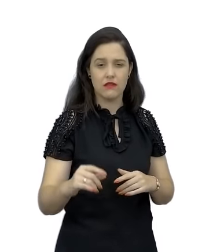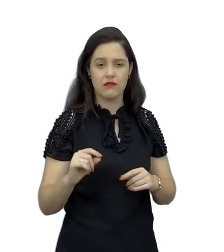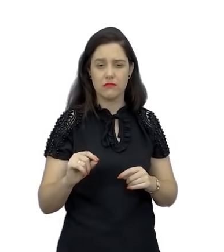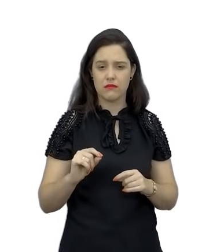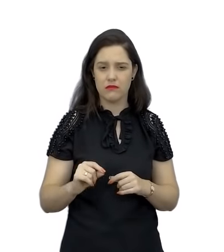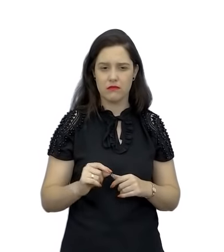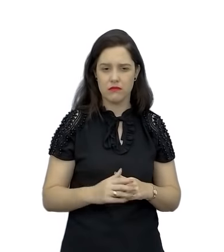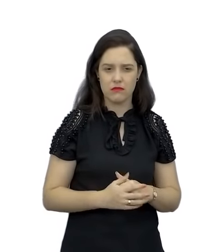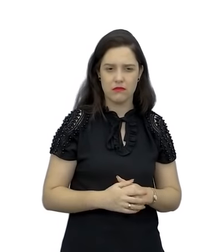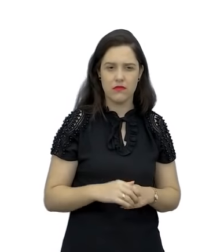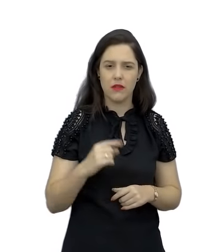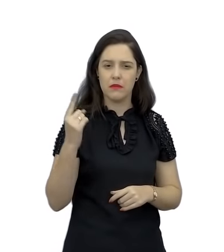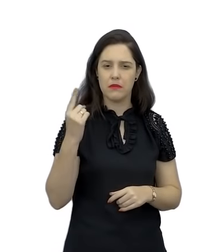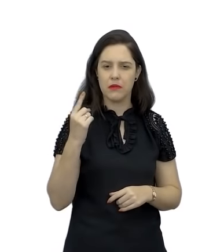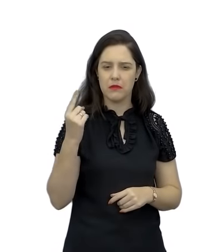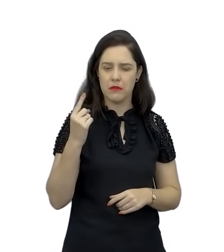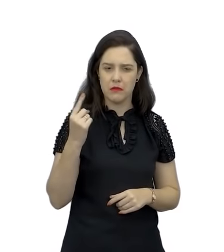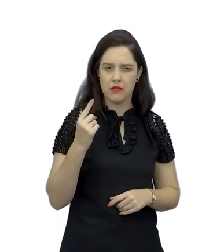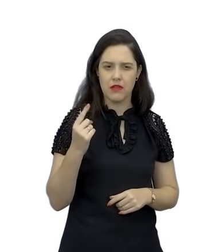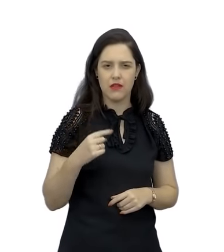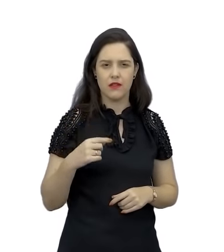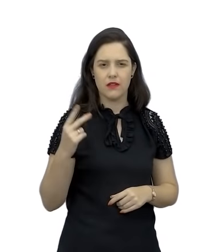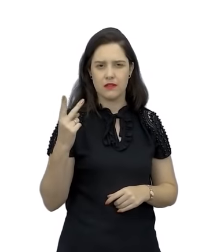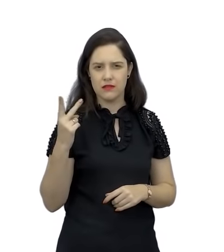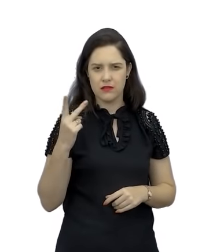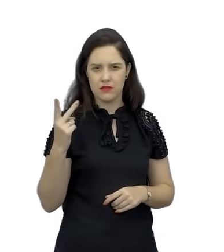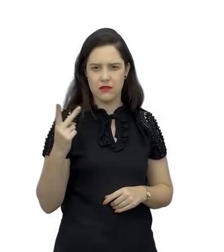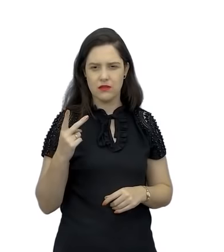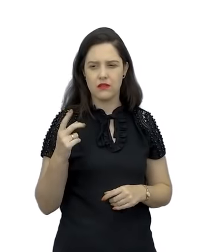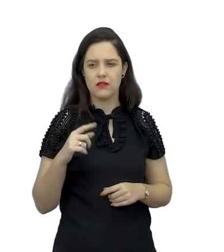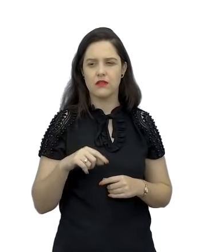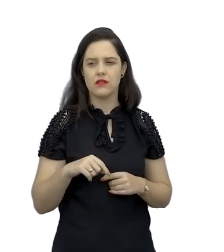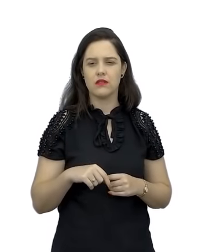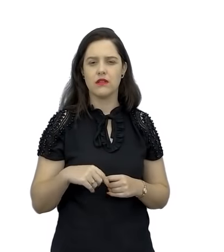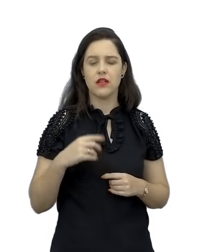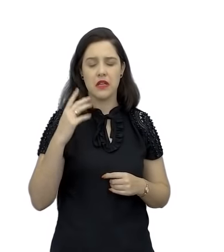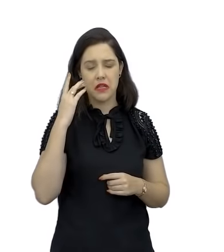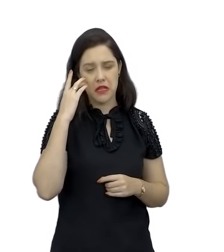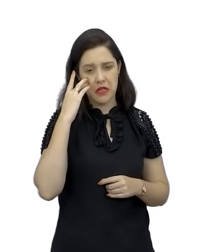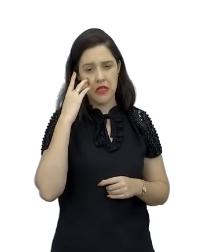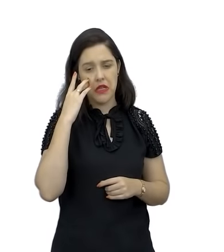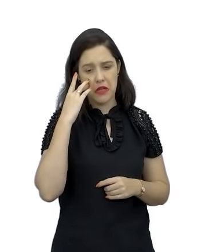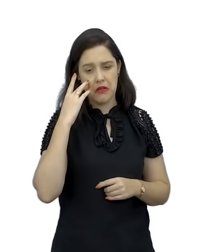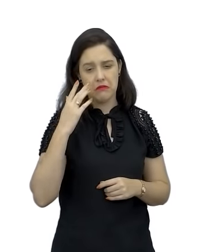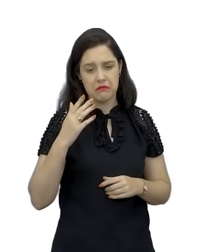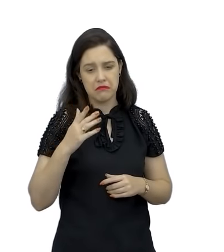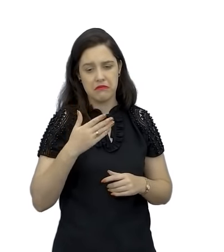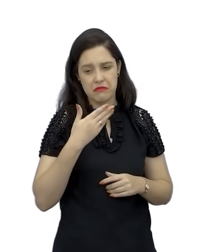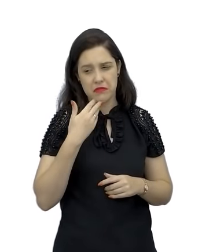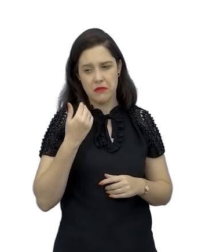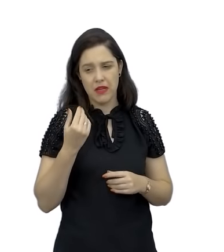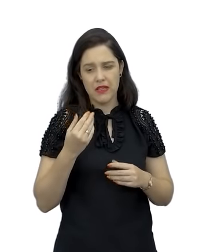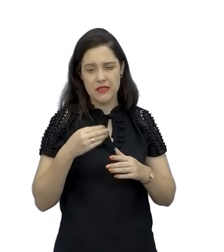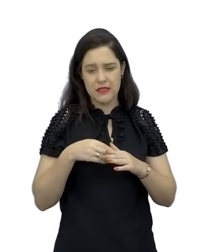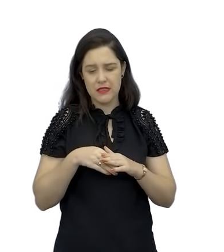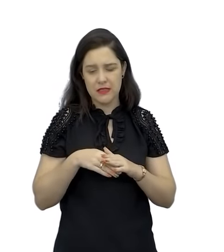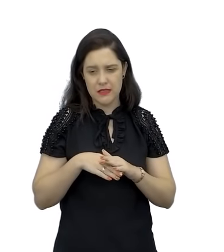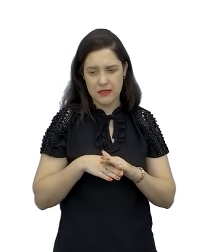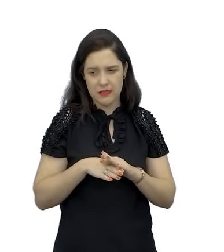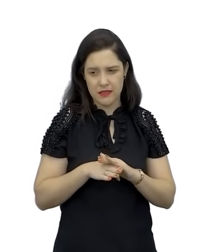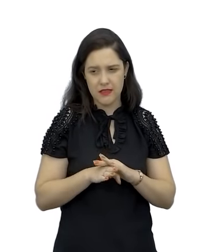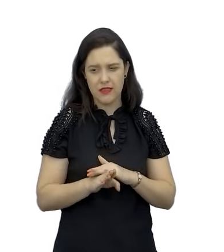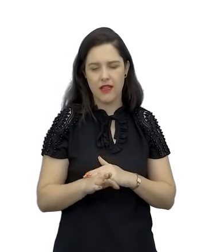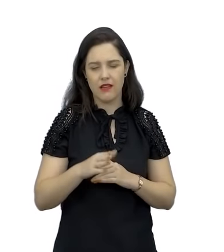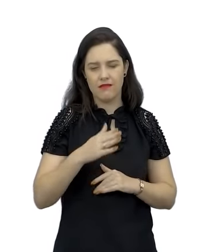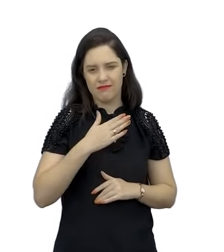da primeira, segunda, terceira vez que a gente faz essas etapas, eu acho que as coisas ficam mais tranquilas, né? Sempre a primeira